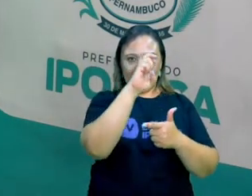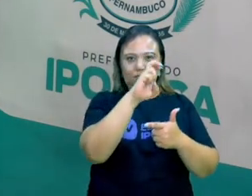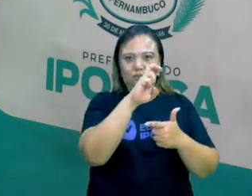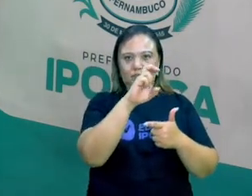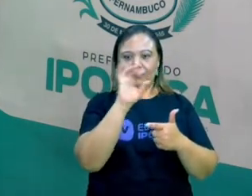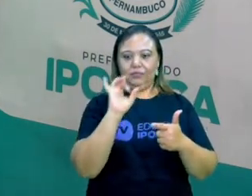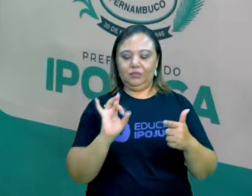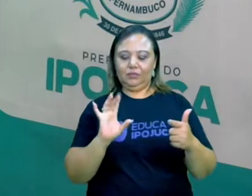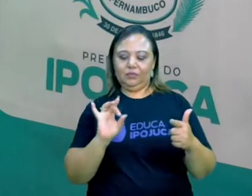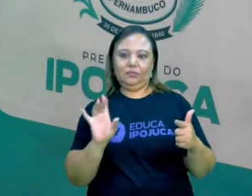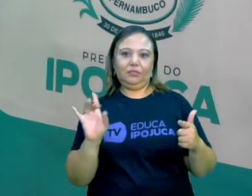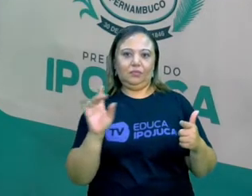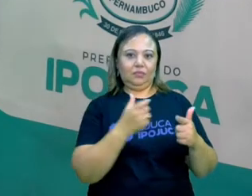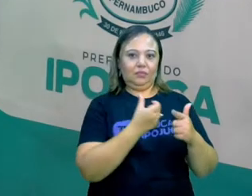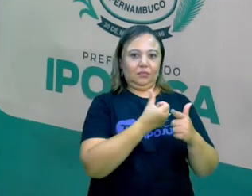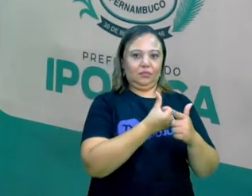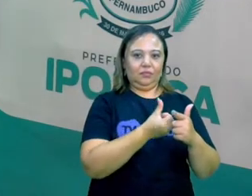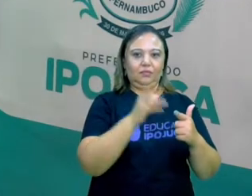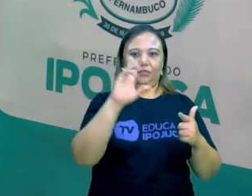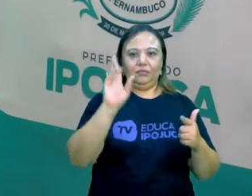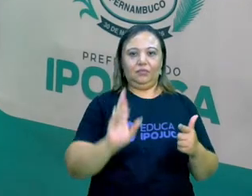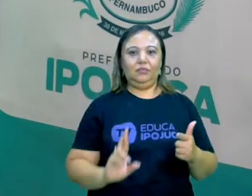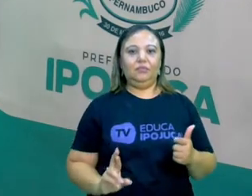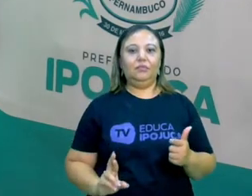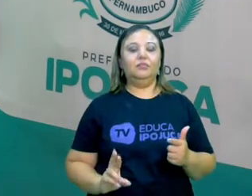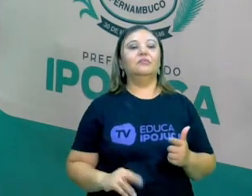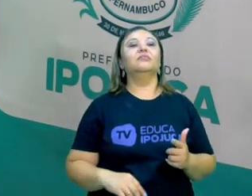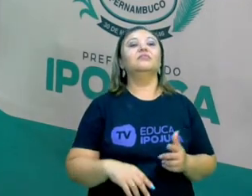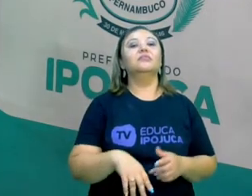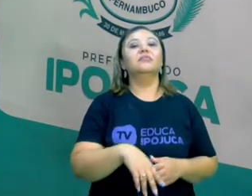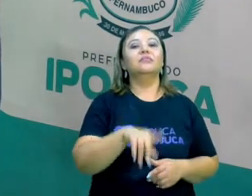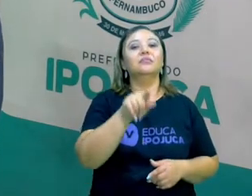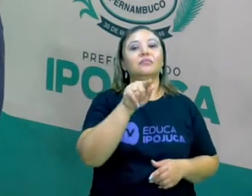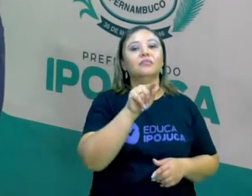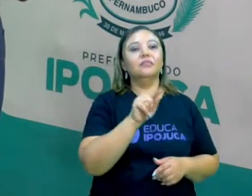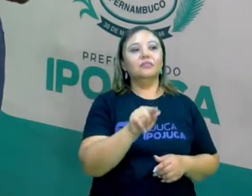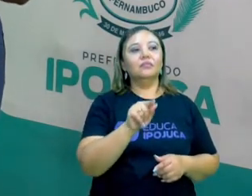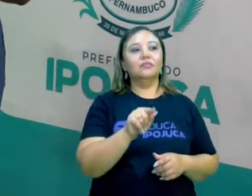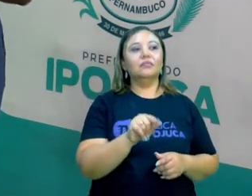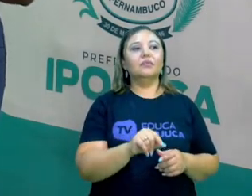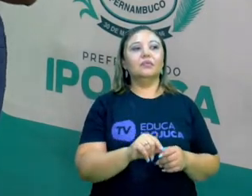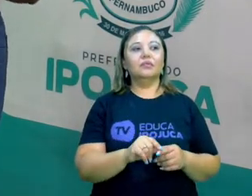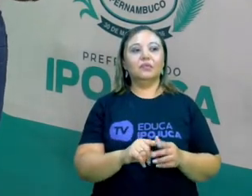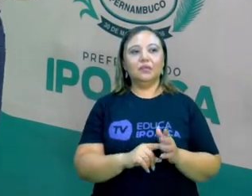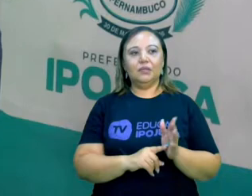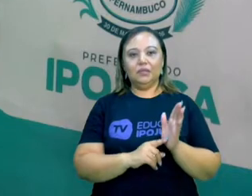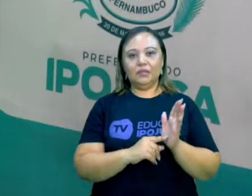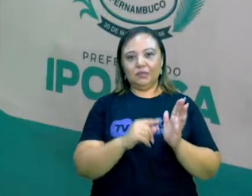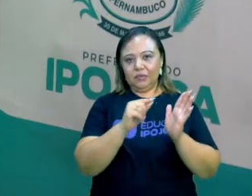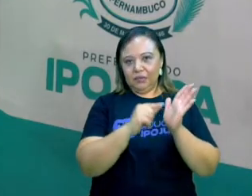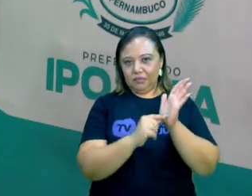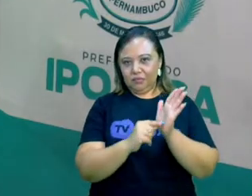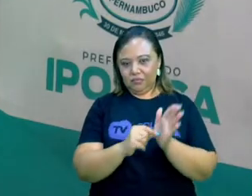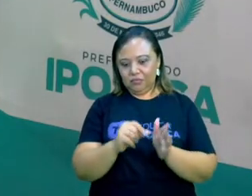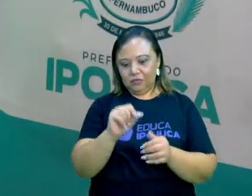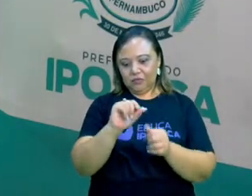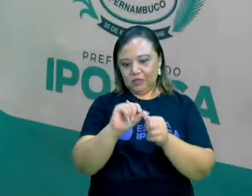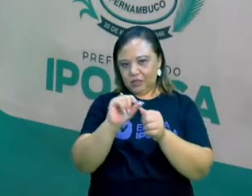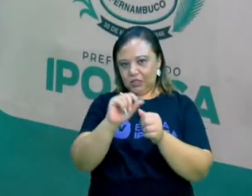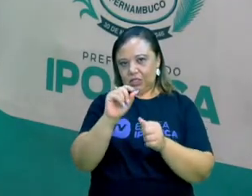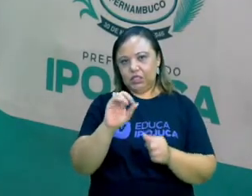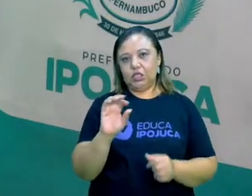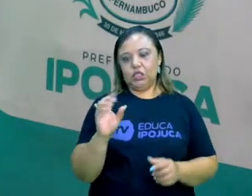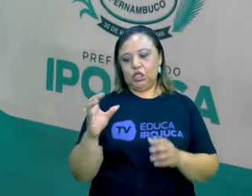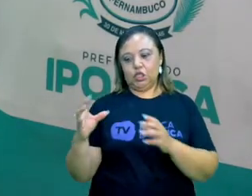um 6. Cada um fica com 6. Uma das partes que a gente deve colocar direitinho é